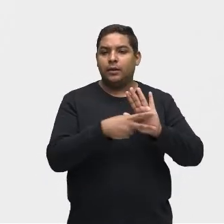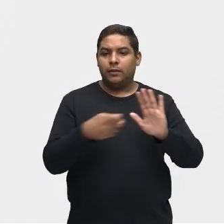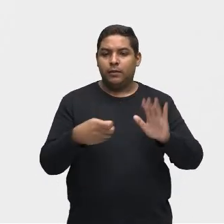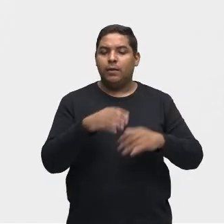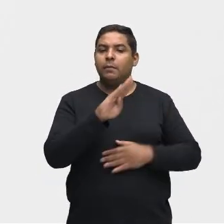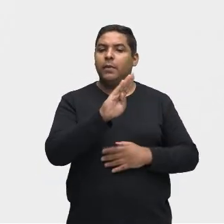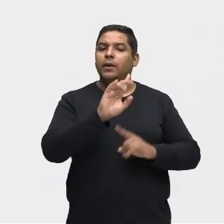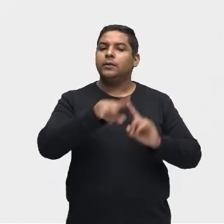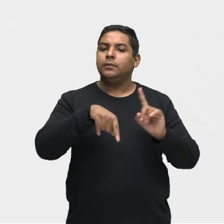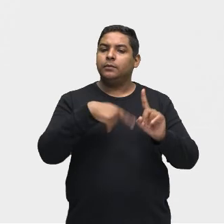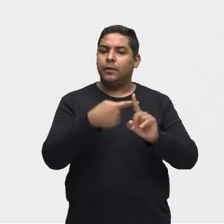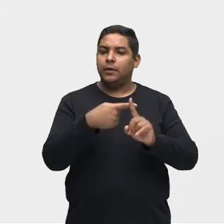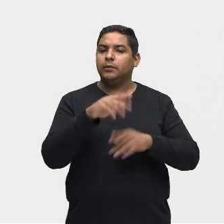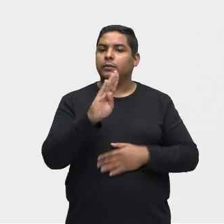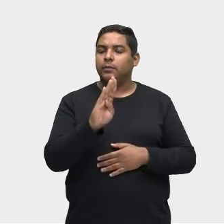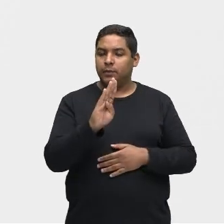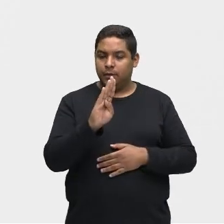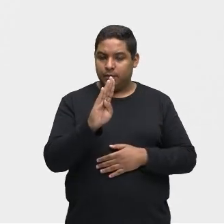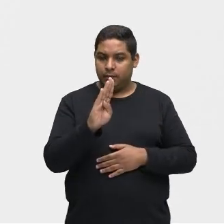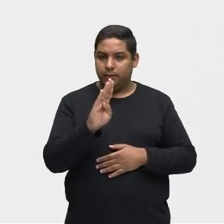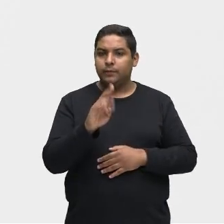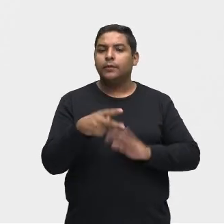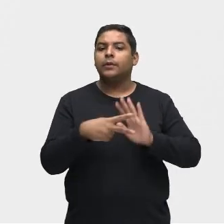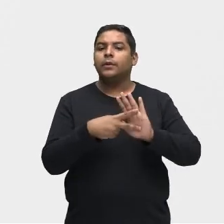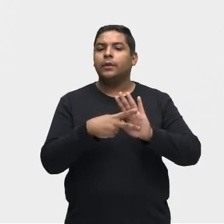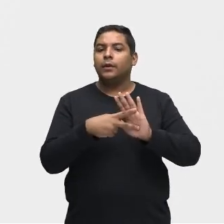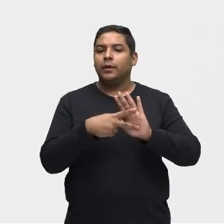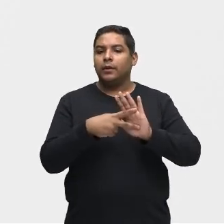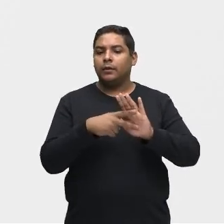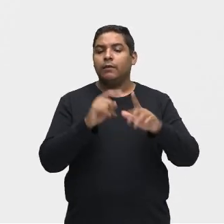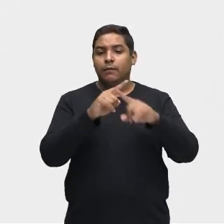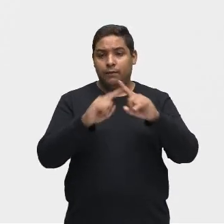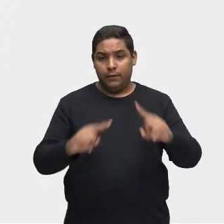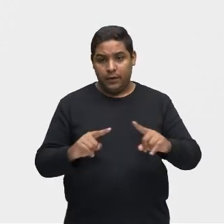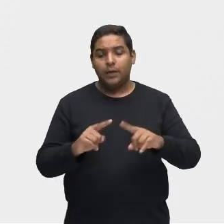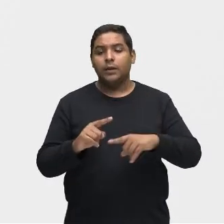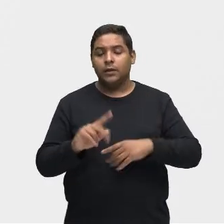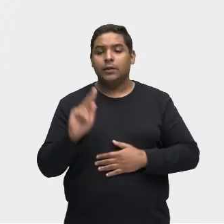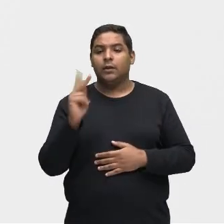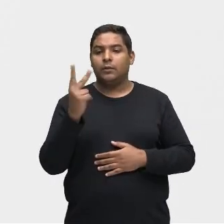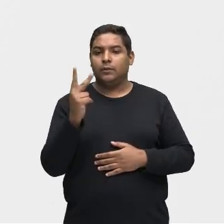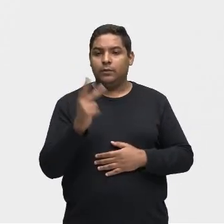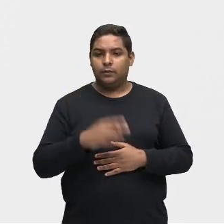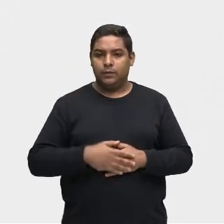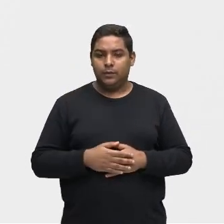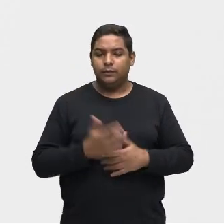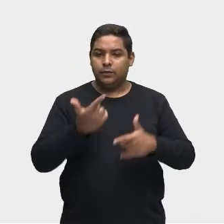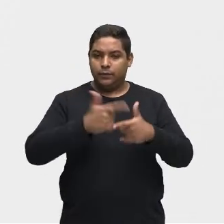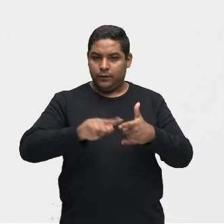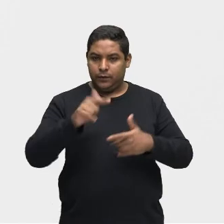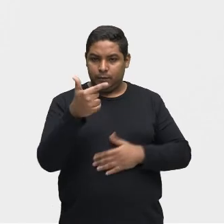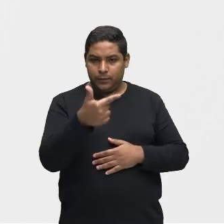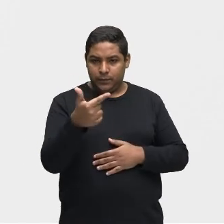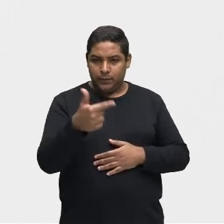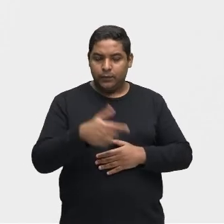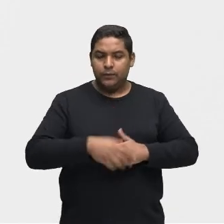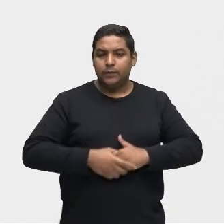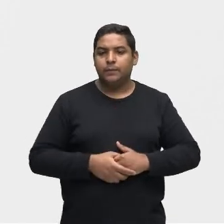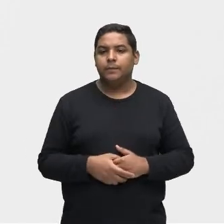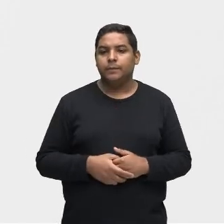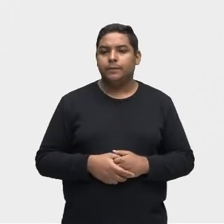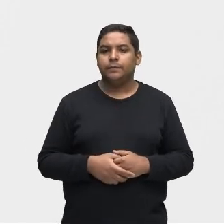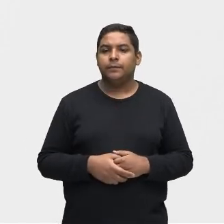base maior mais base menor vezes a altura dividido por